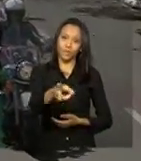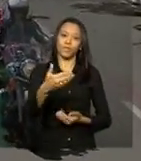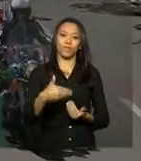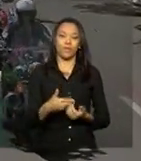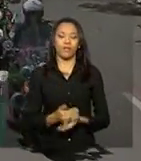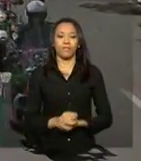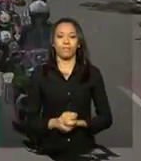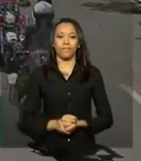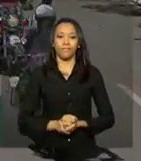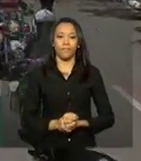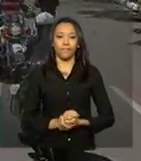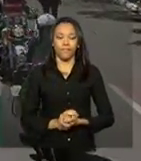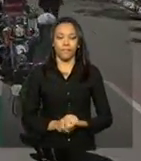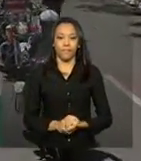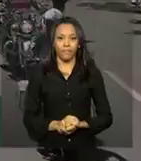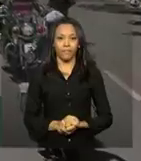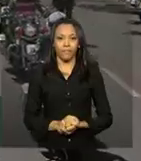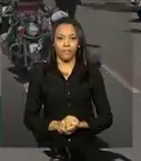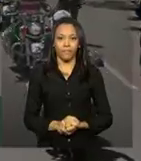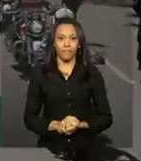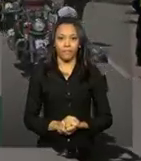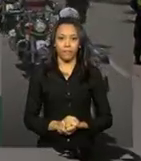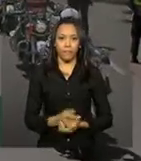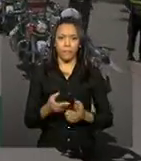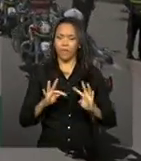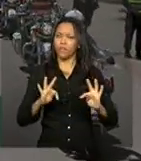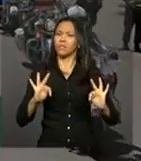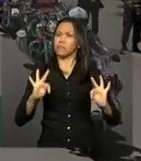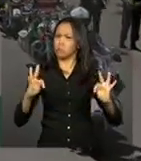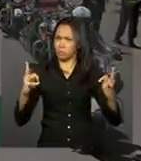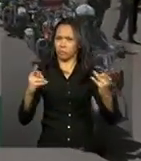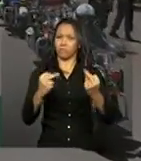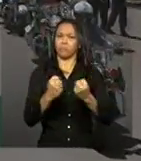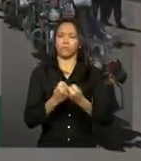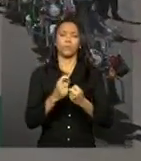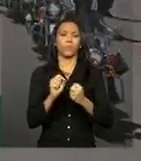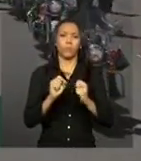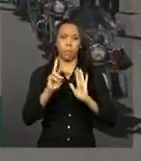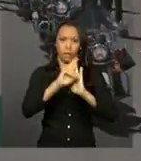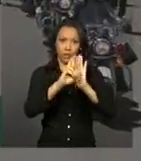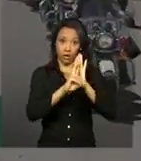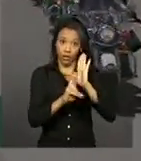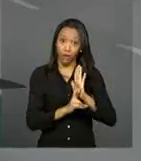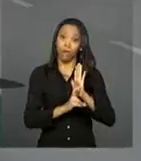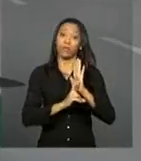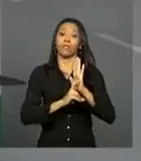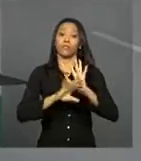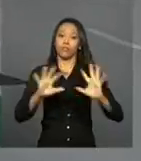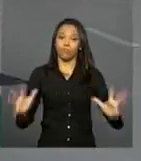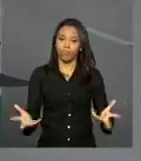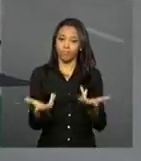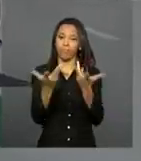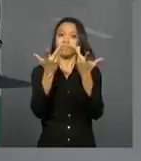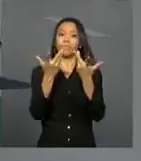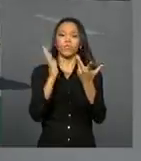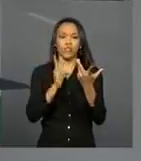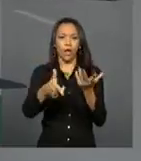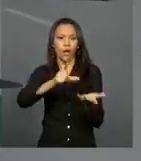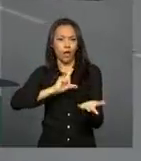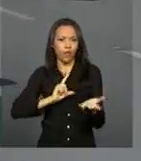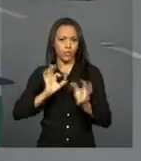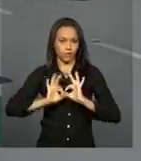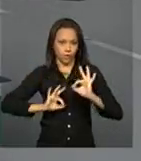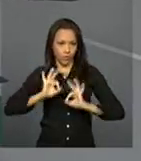de posse. A todo um procedimento, né? Toda uma solenidade que foi definida por